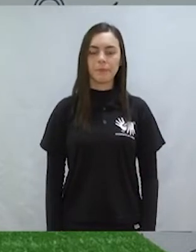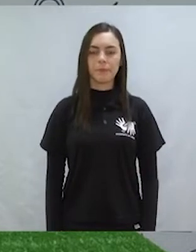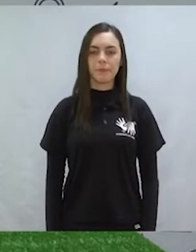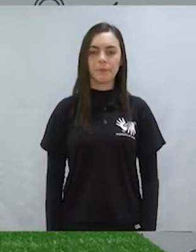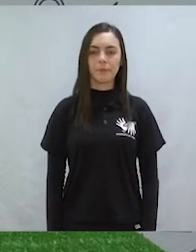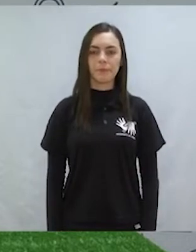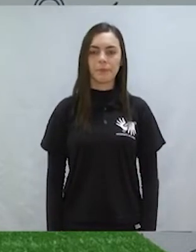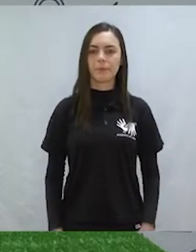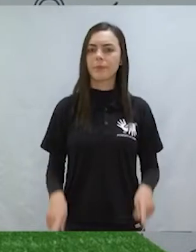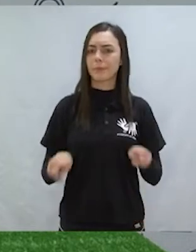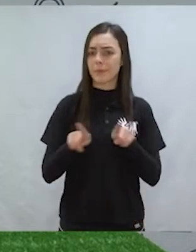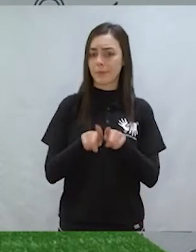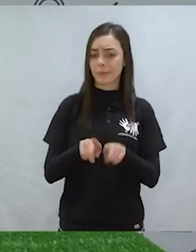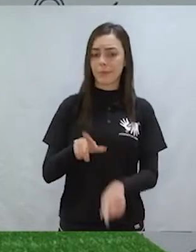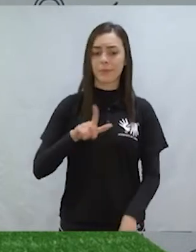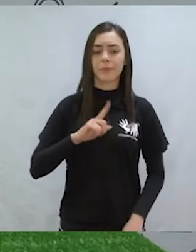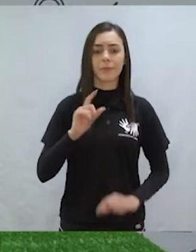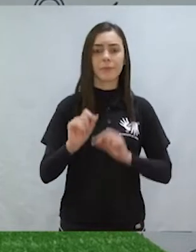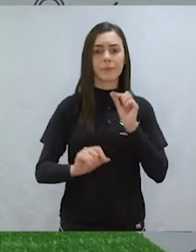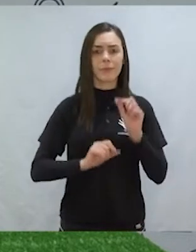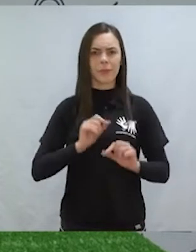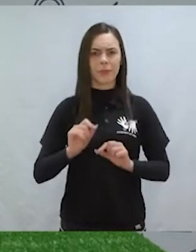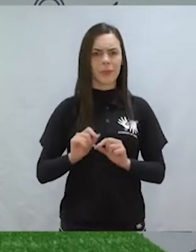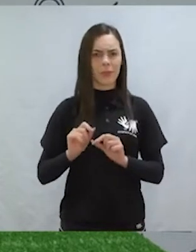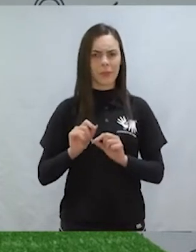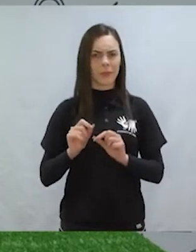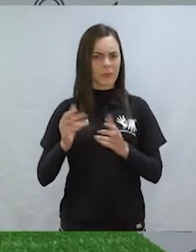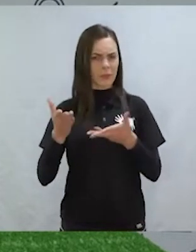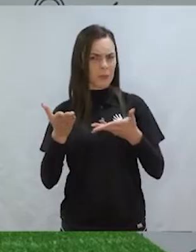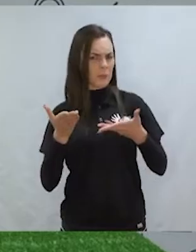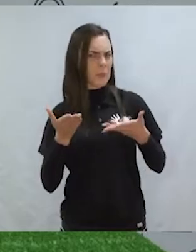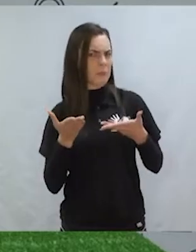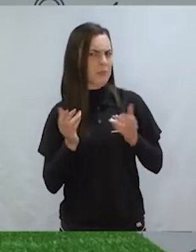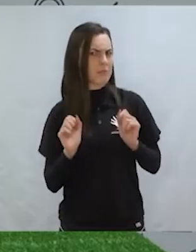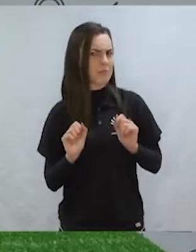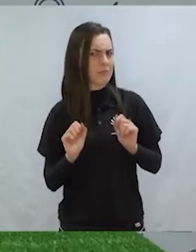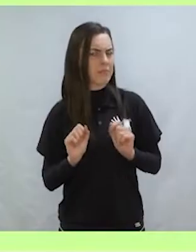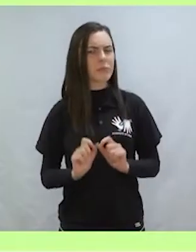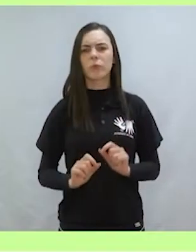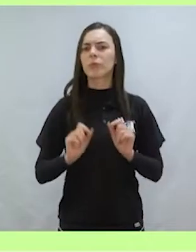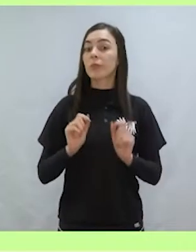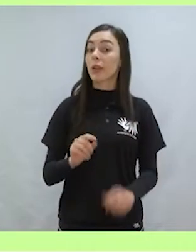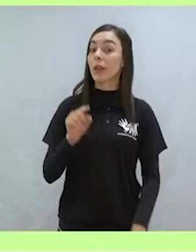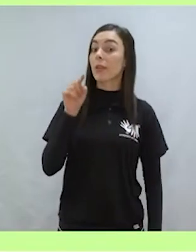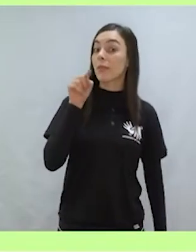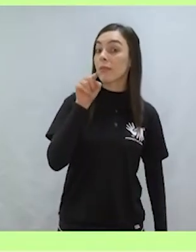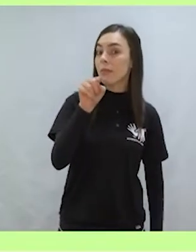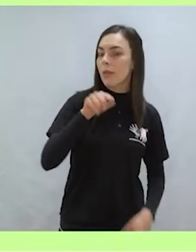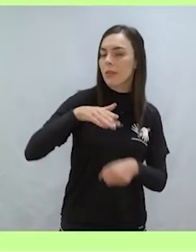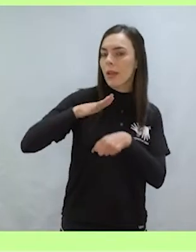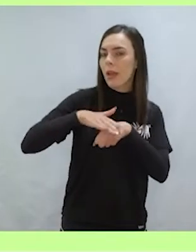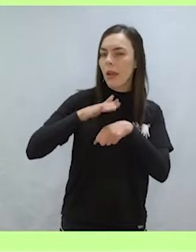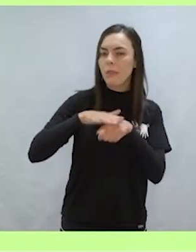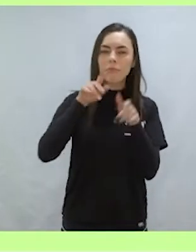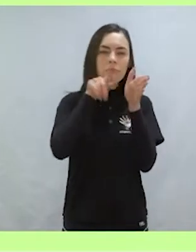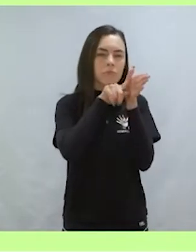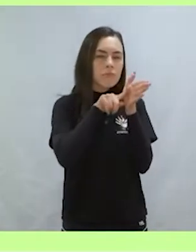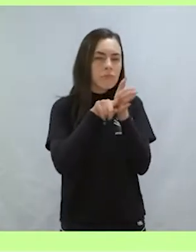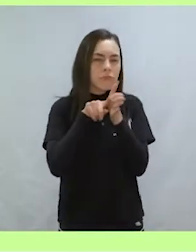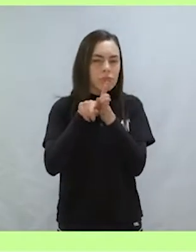nós temos um convite para todos nós, dizendo lá: você é